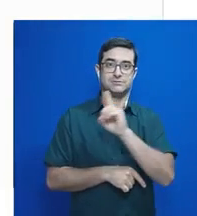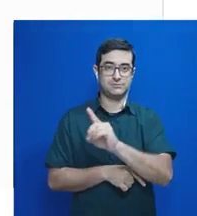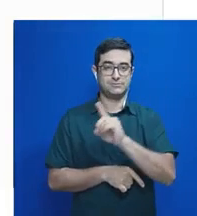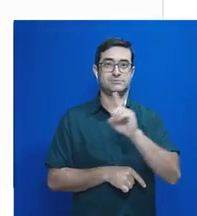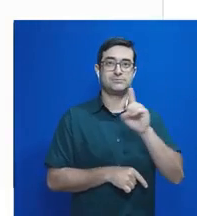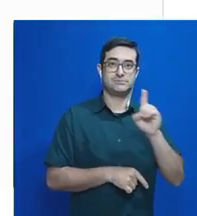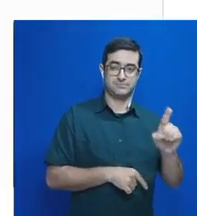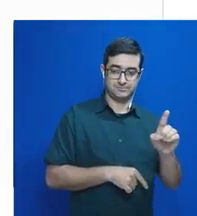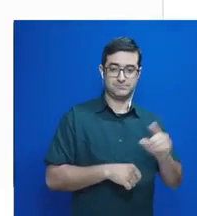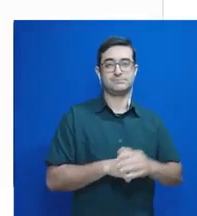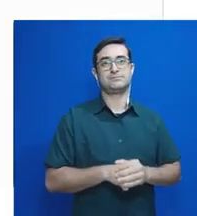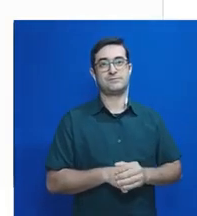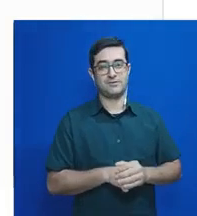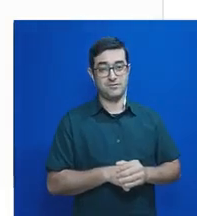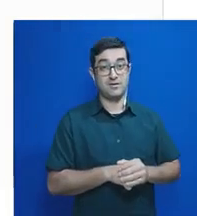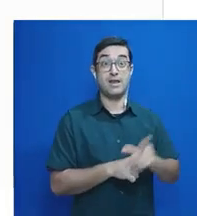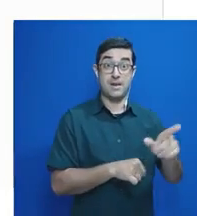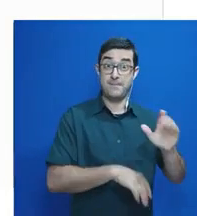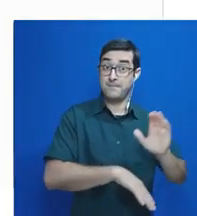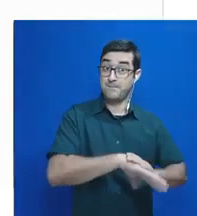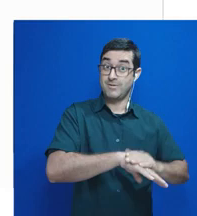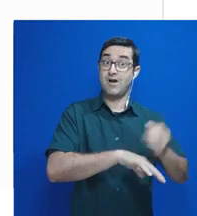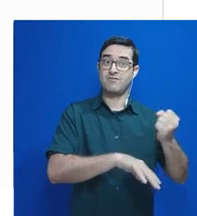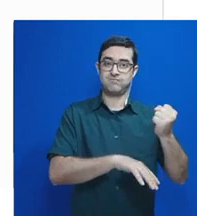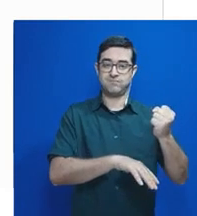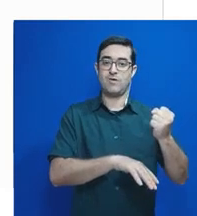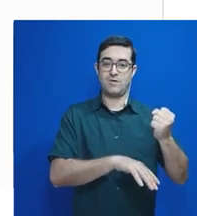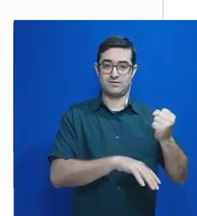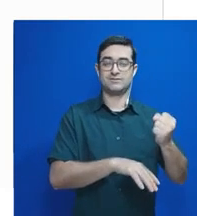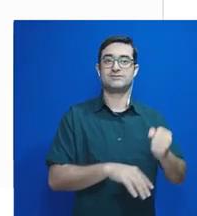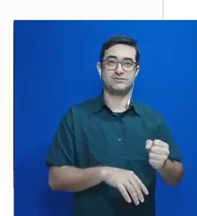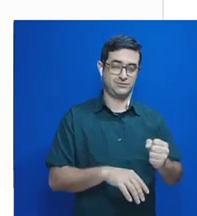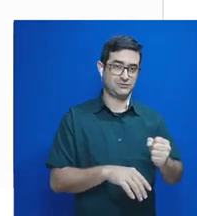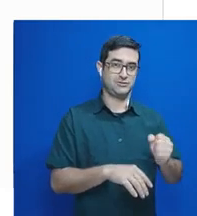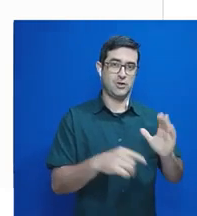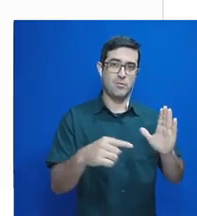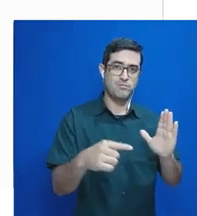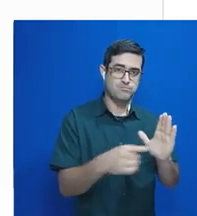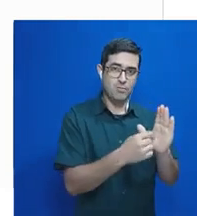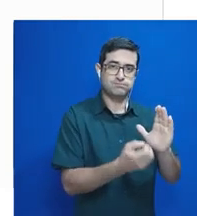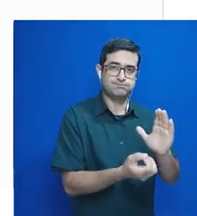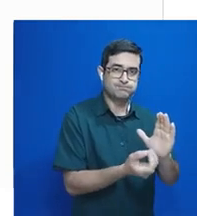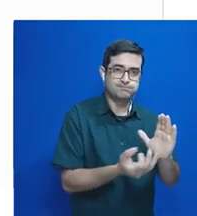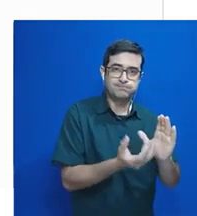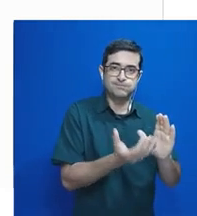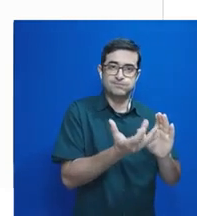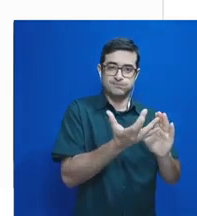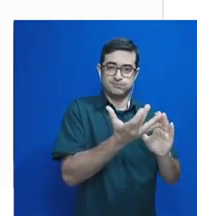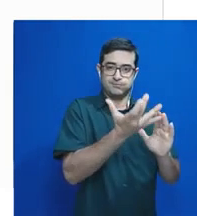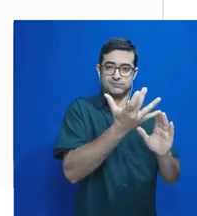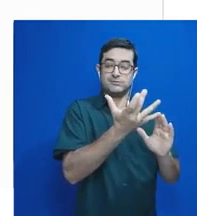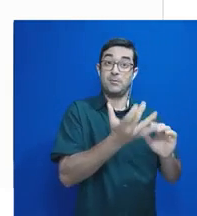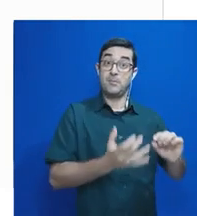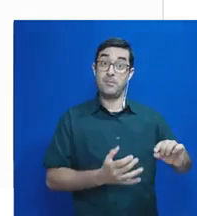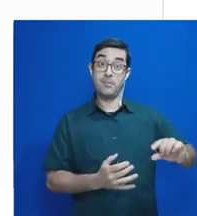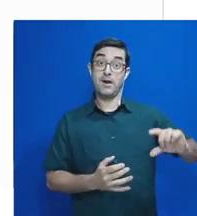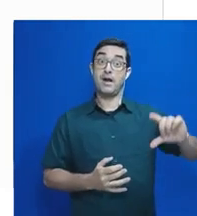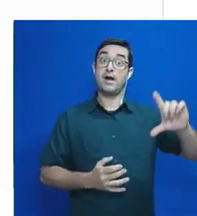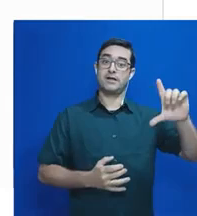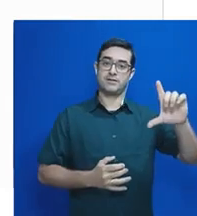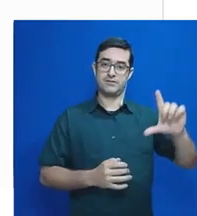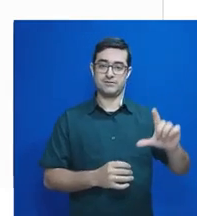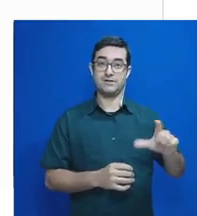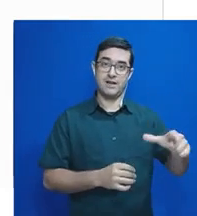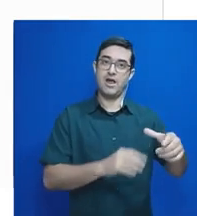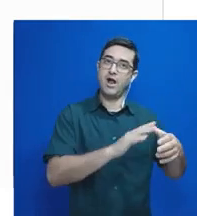isso que o clorometano tem um ponto de ebulição muito maior do que o metano. E o clorometano é líquido a